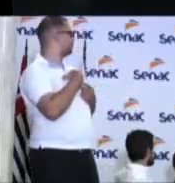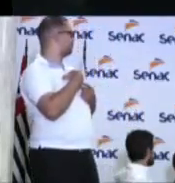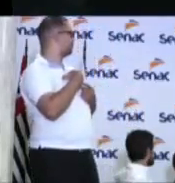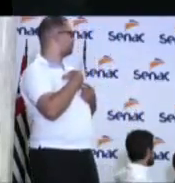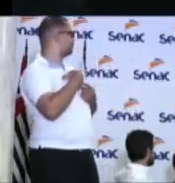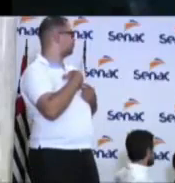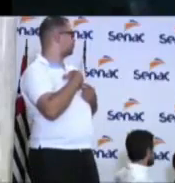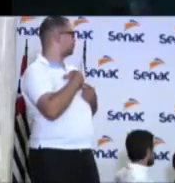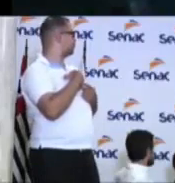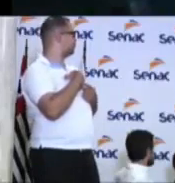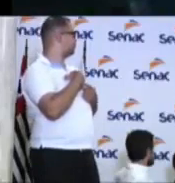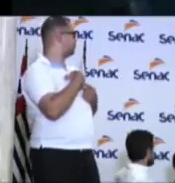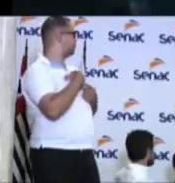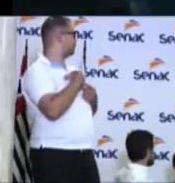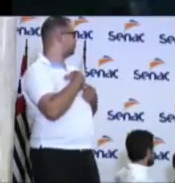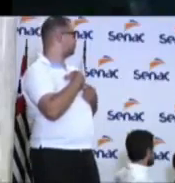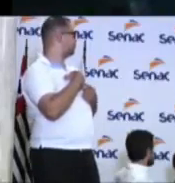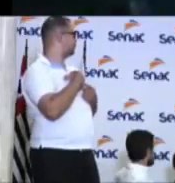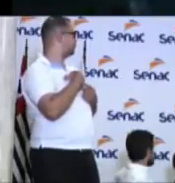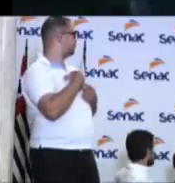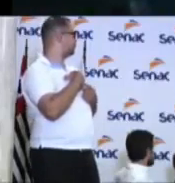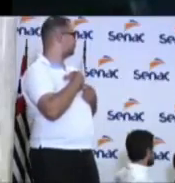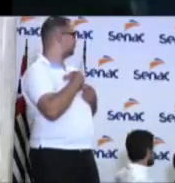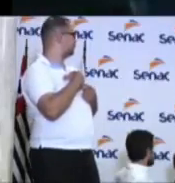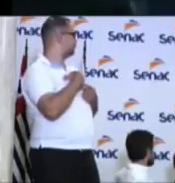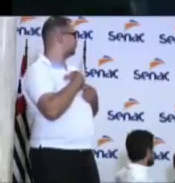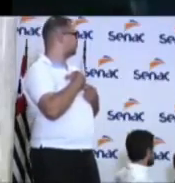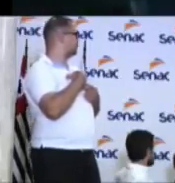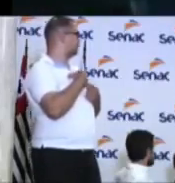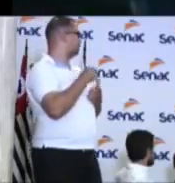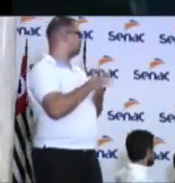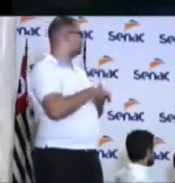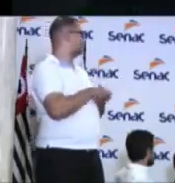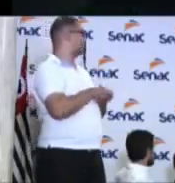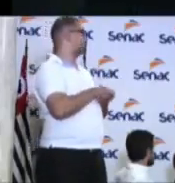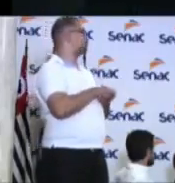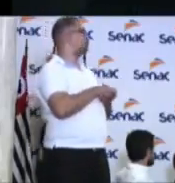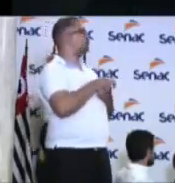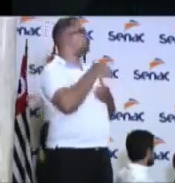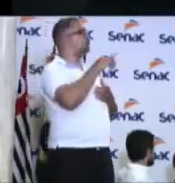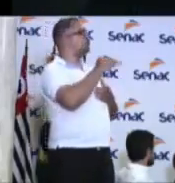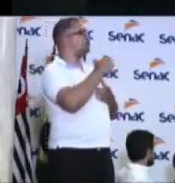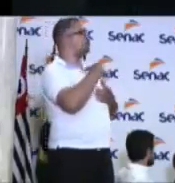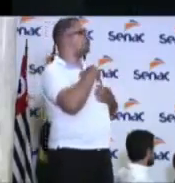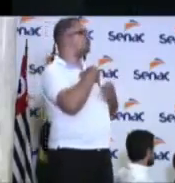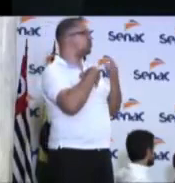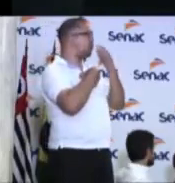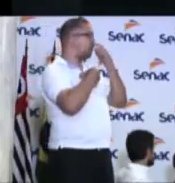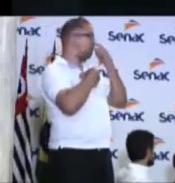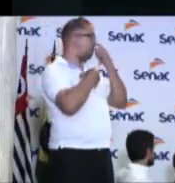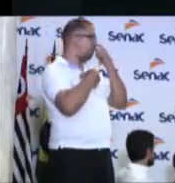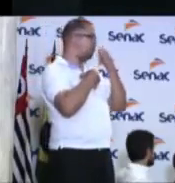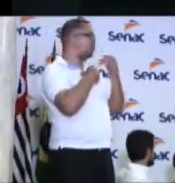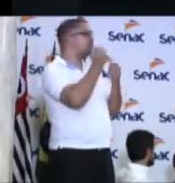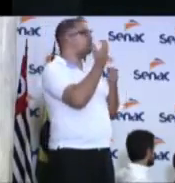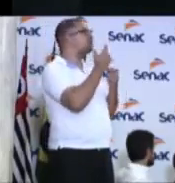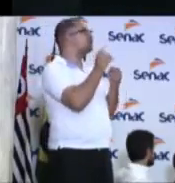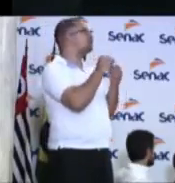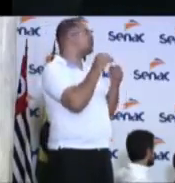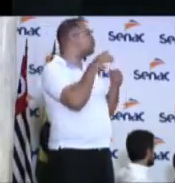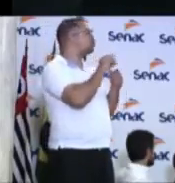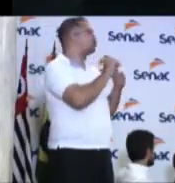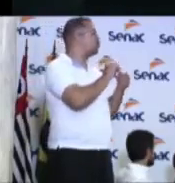Nem tudo é previsível. Mas muita coisa é. Tipo? Tipo, se você olhar pra trás agora, dá pra prever que pelo